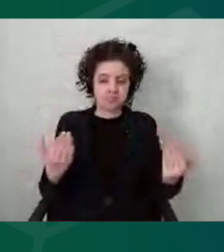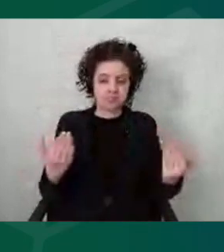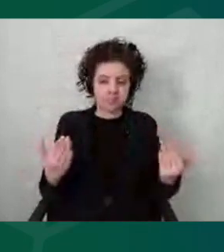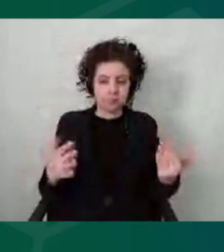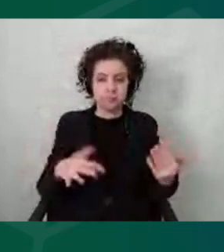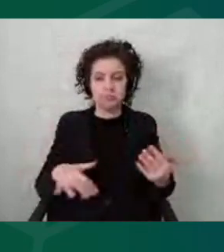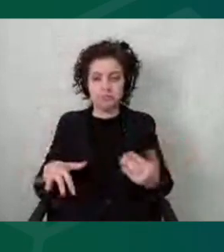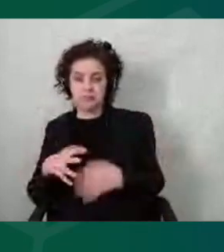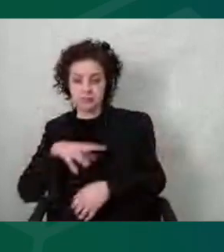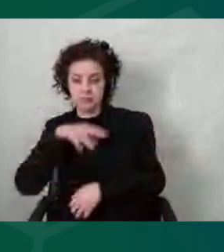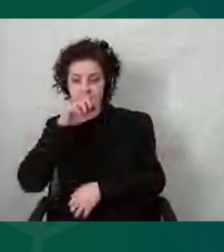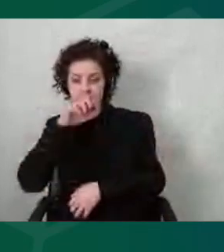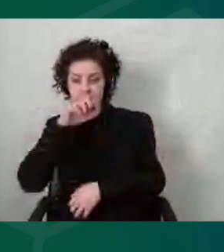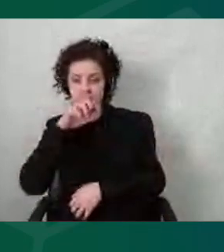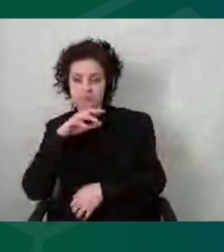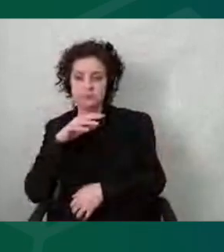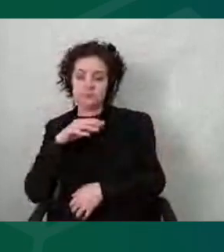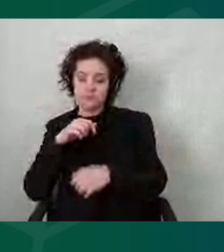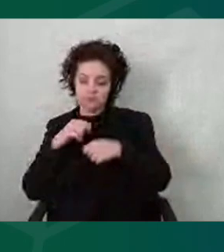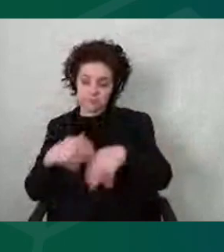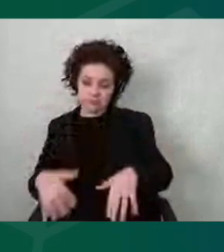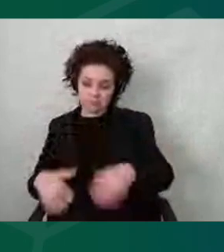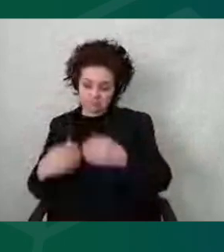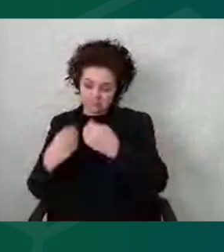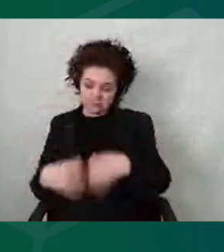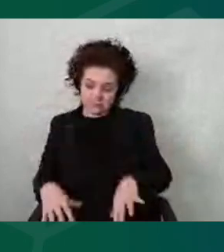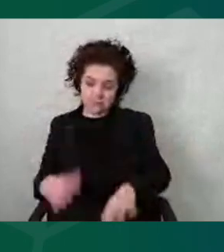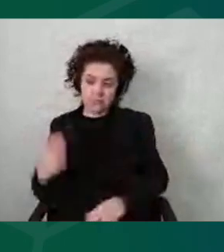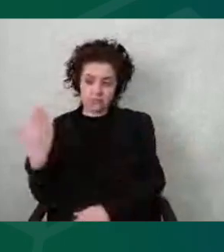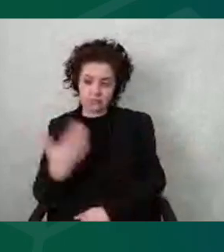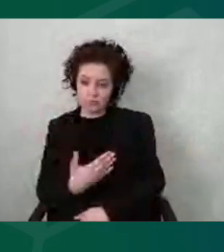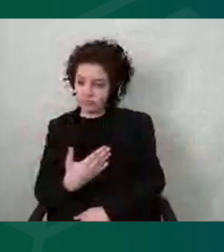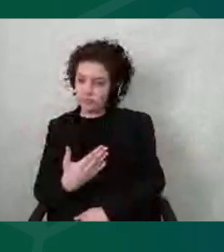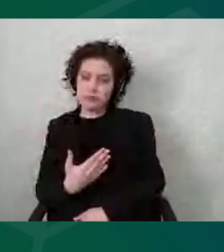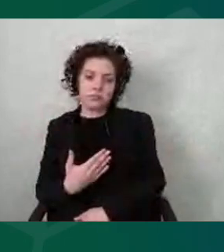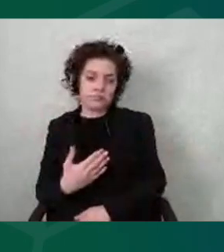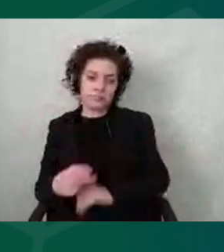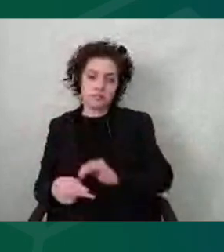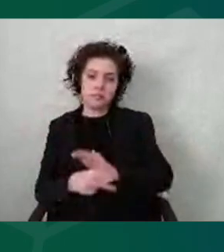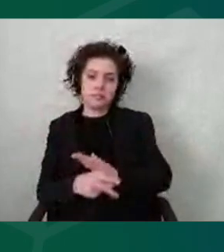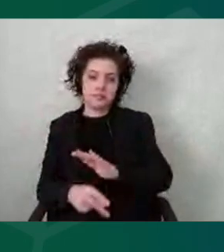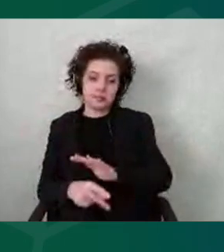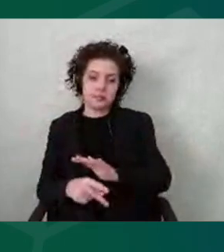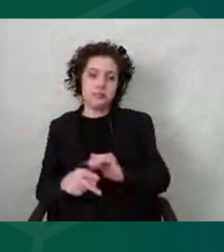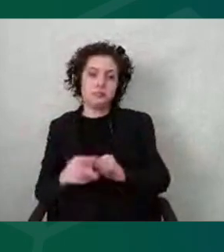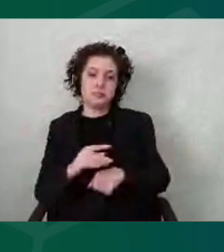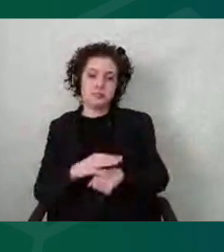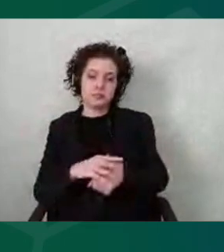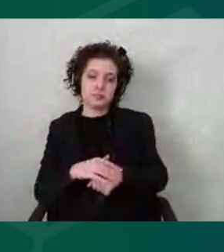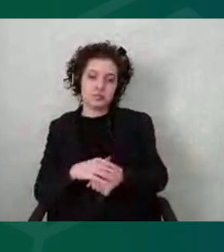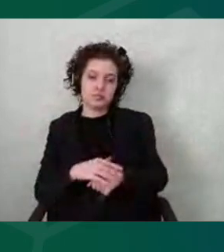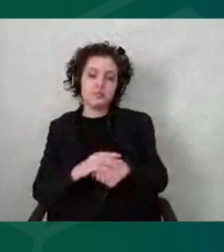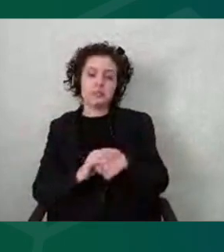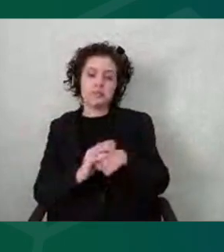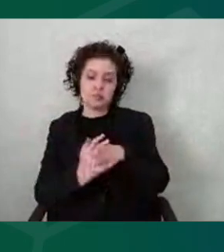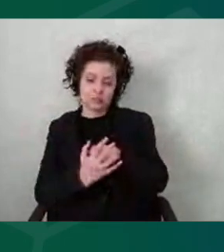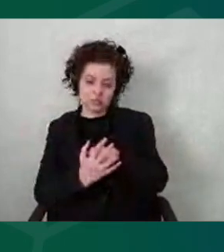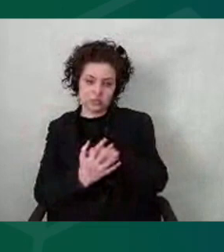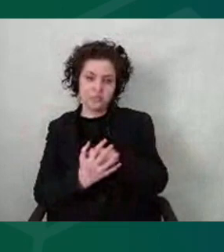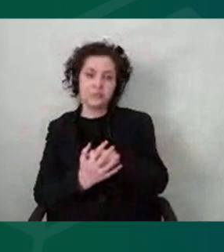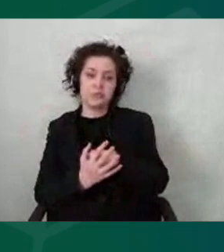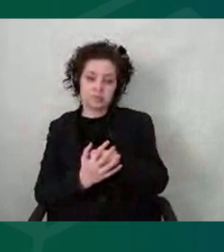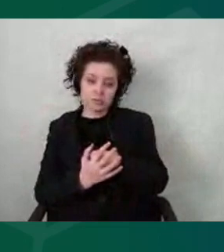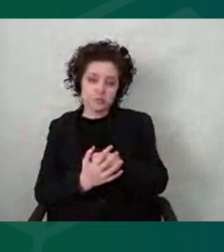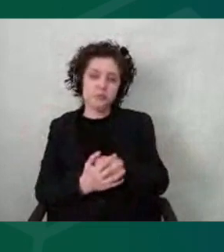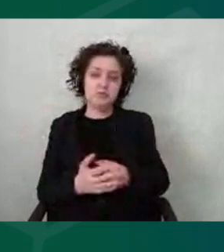de desencadeamento direto do efeito do próprio patógeno, no caso da Covid, o SARS-CoV-2, e o envolvimento